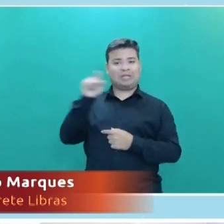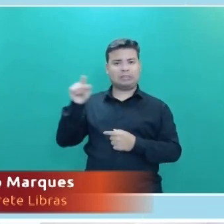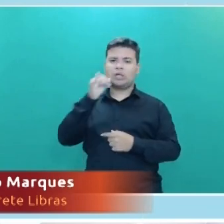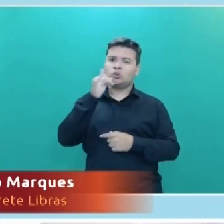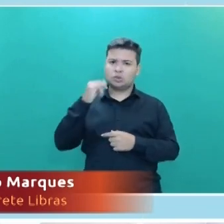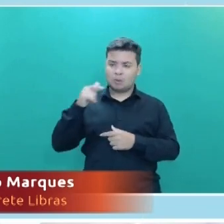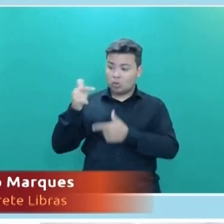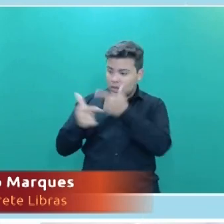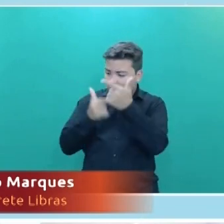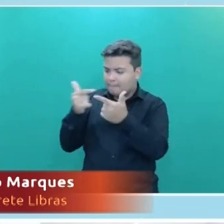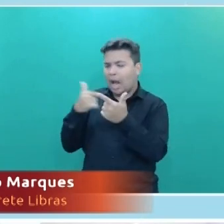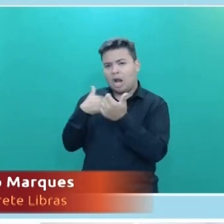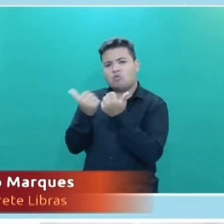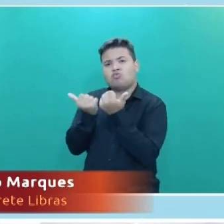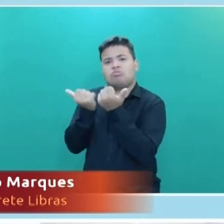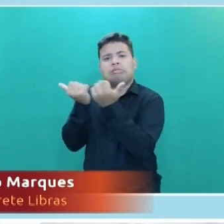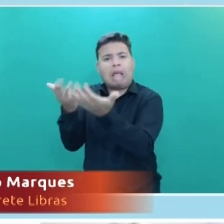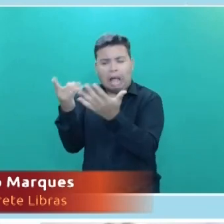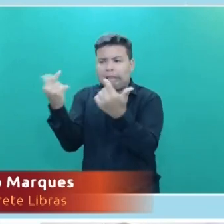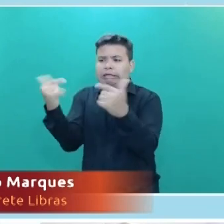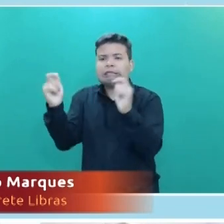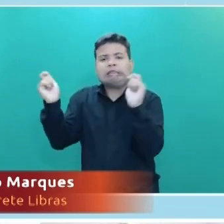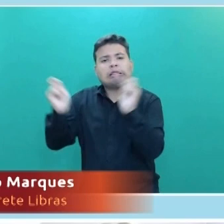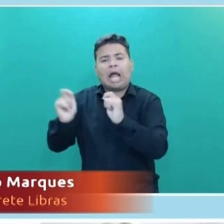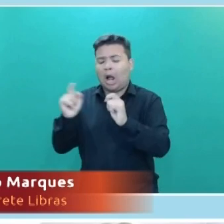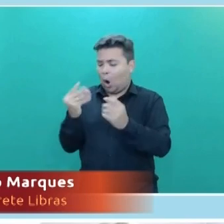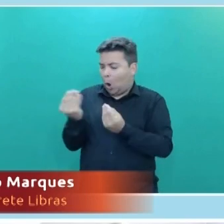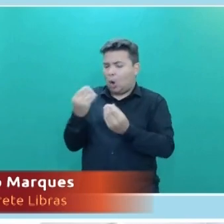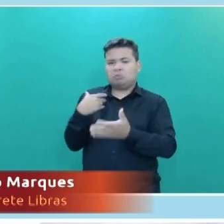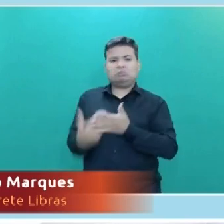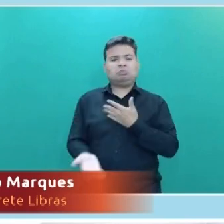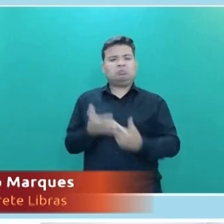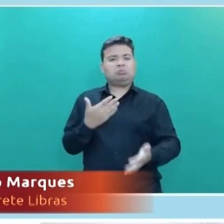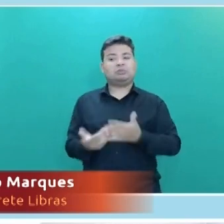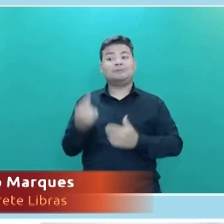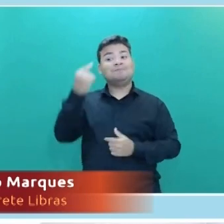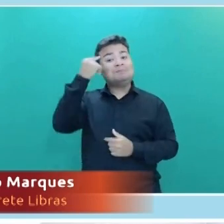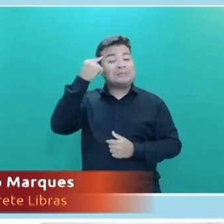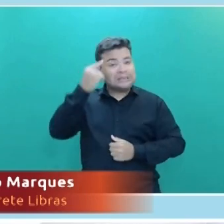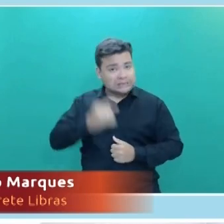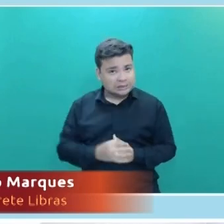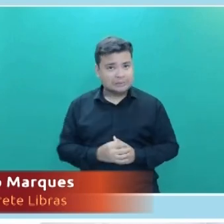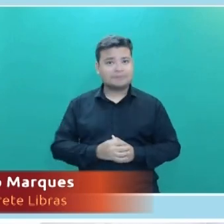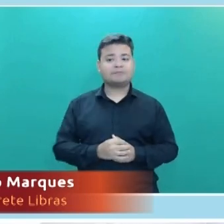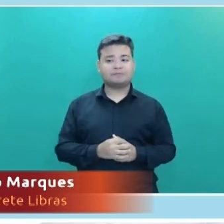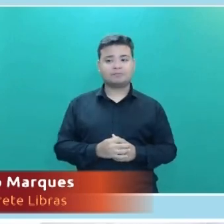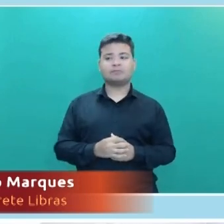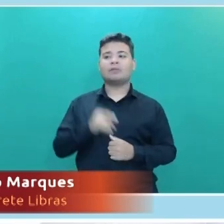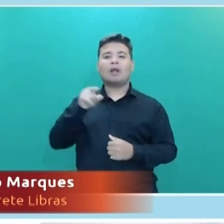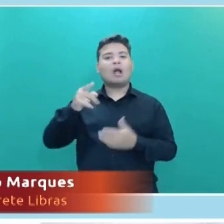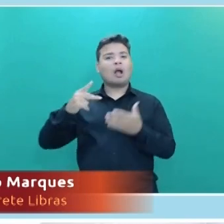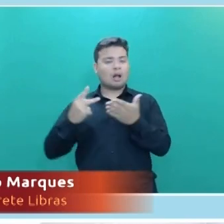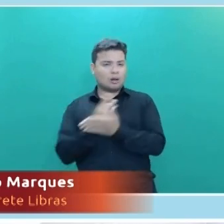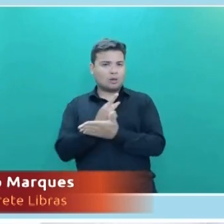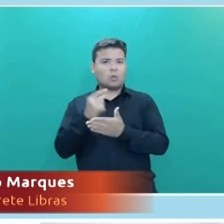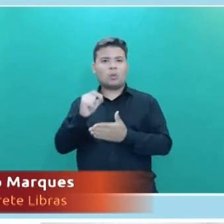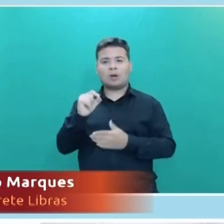Que aí, no caso, isso foi voto, inclusive, dentro do Supremo Tribunal